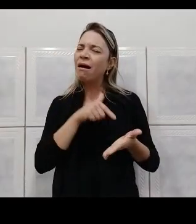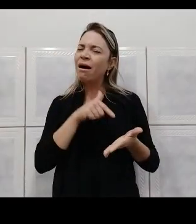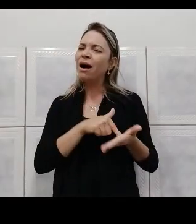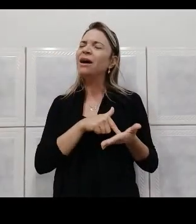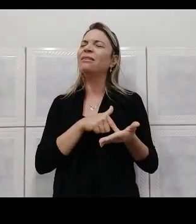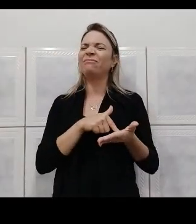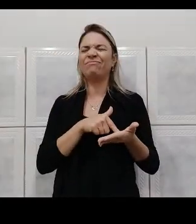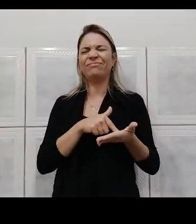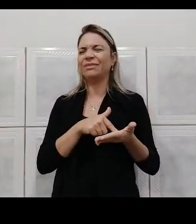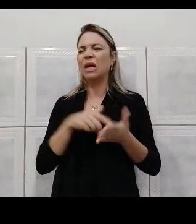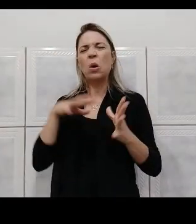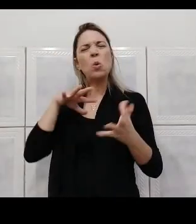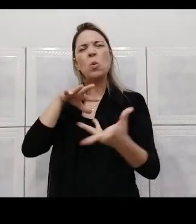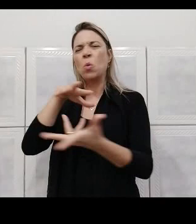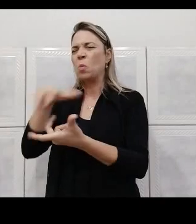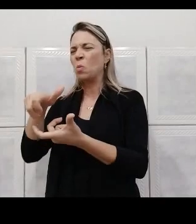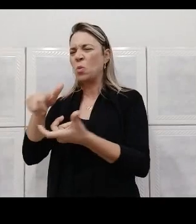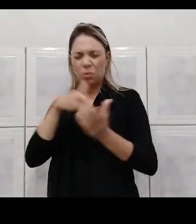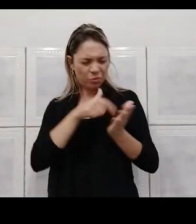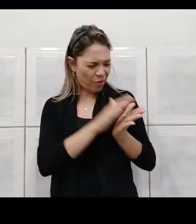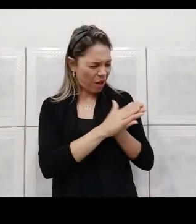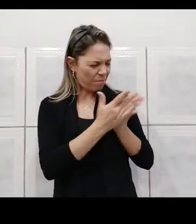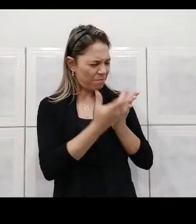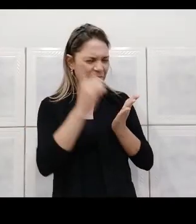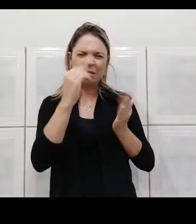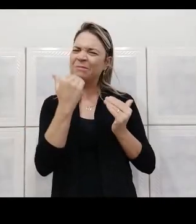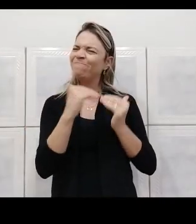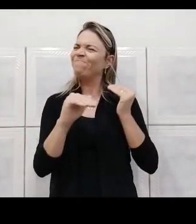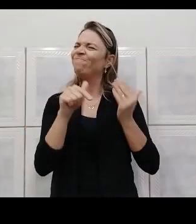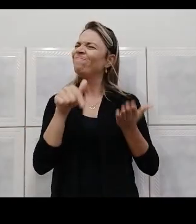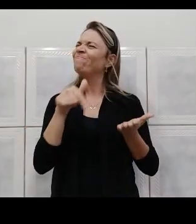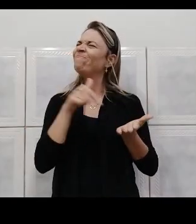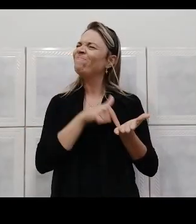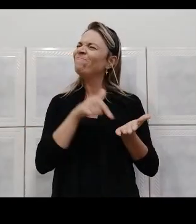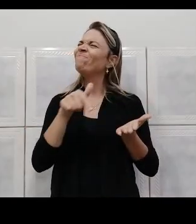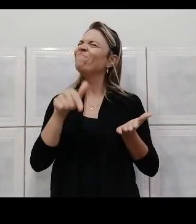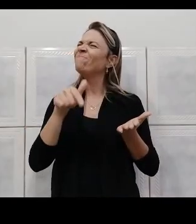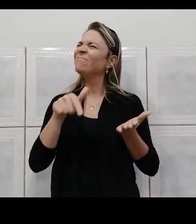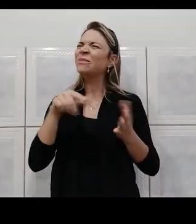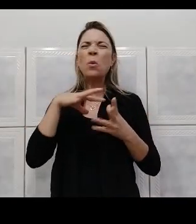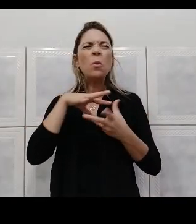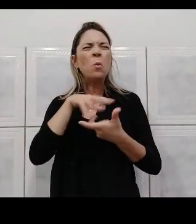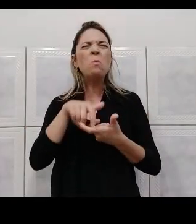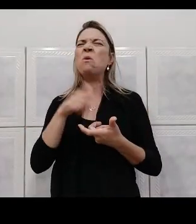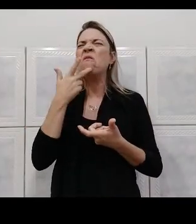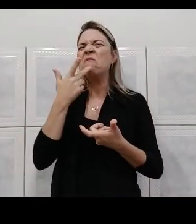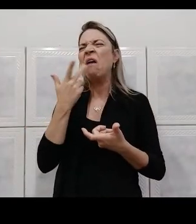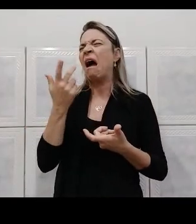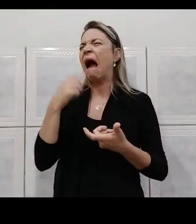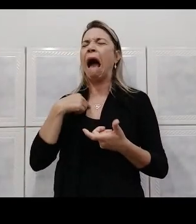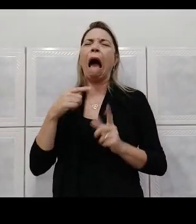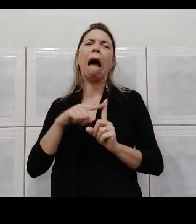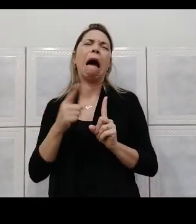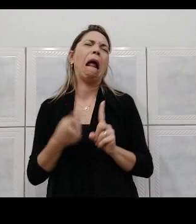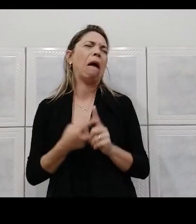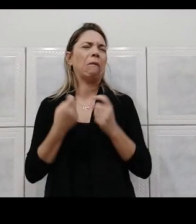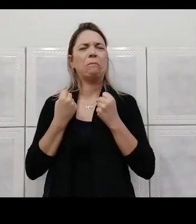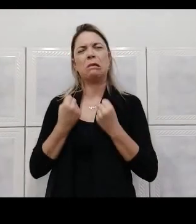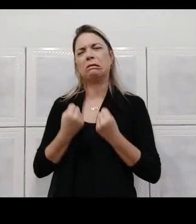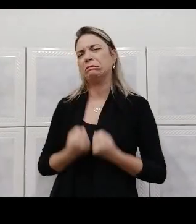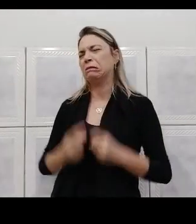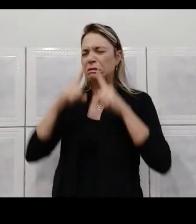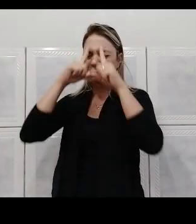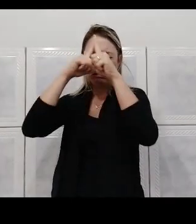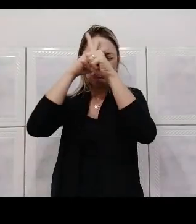mundo, quando esse mundo apresenta a maternidade em muitos momentos como um peso, como uma